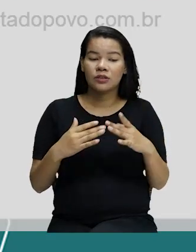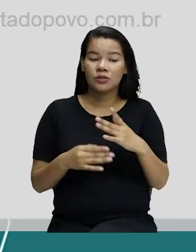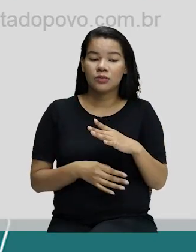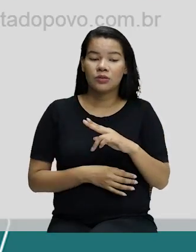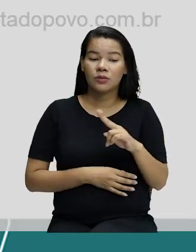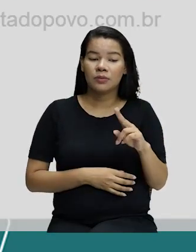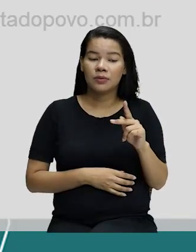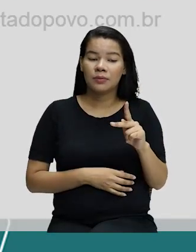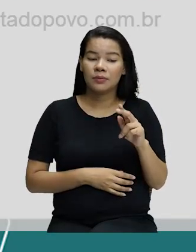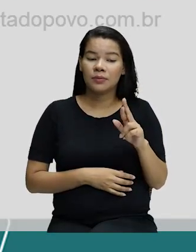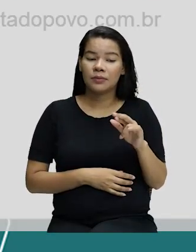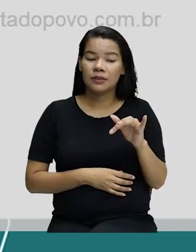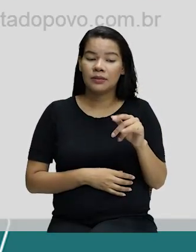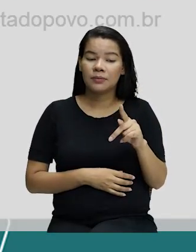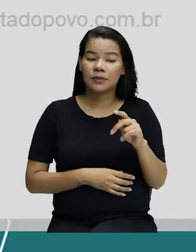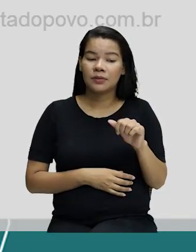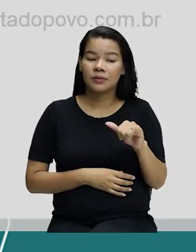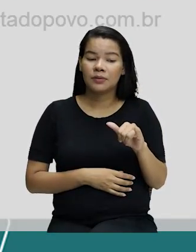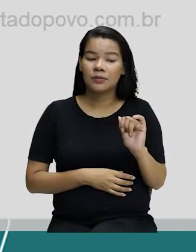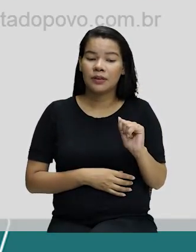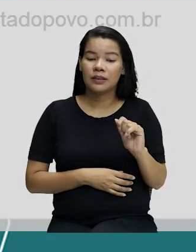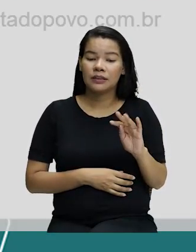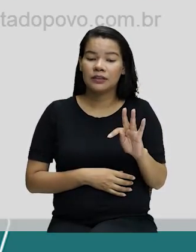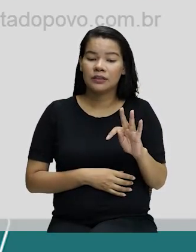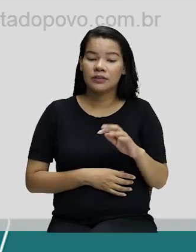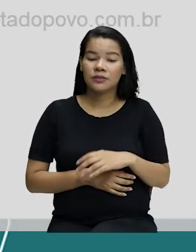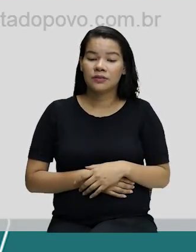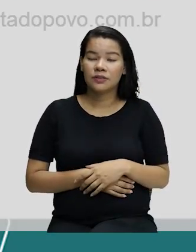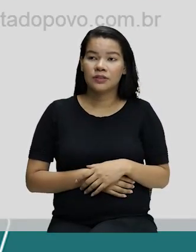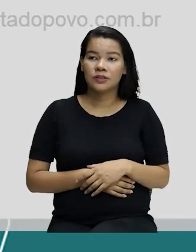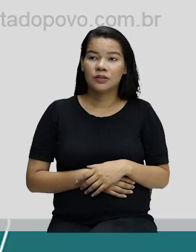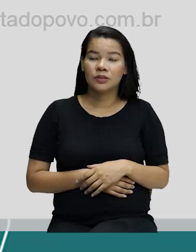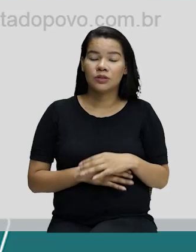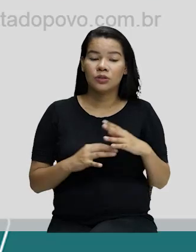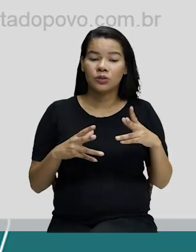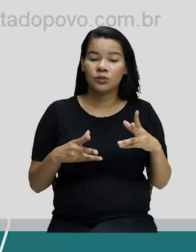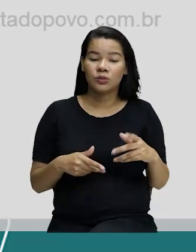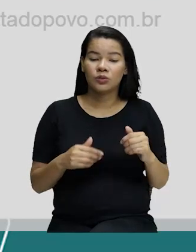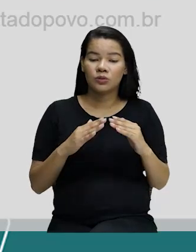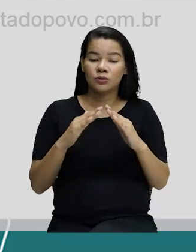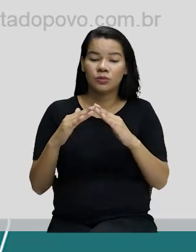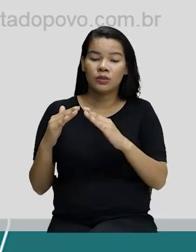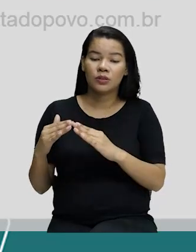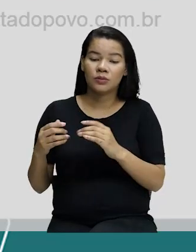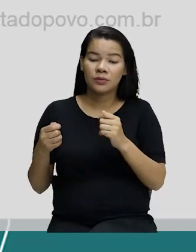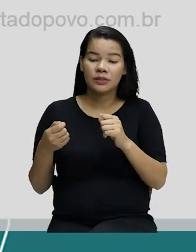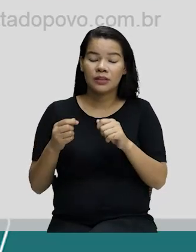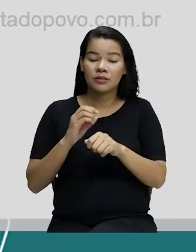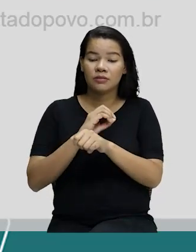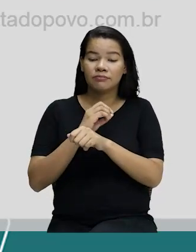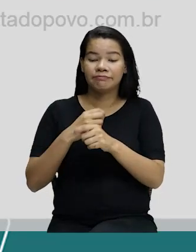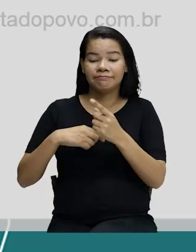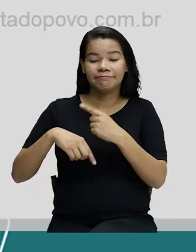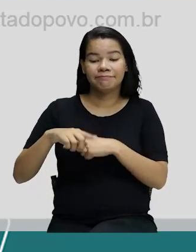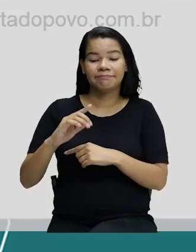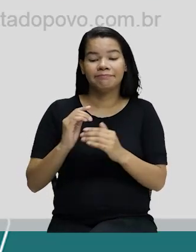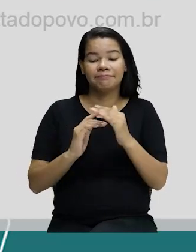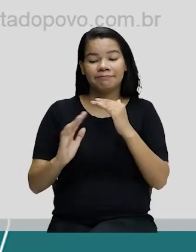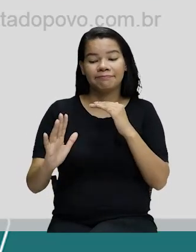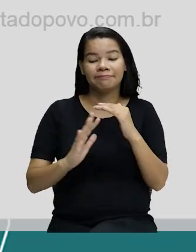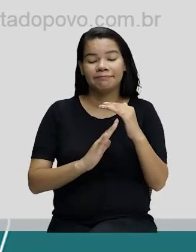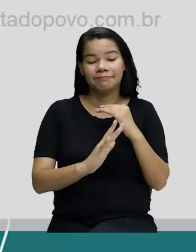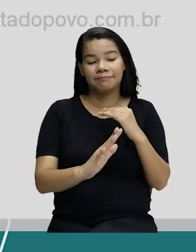foi isolada, e os habitantes tiveram que fazer a evacuação. Os